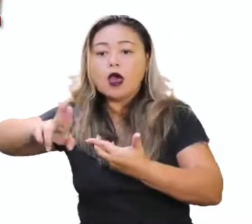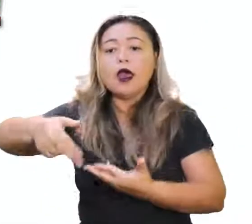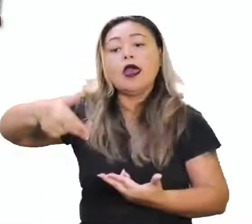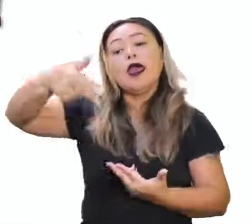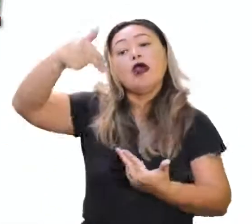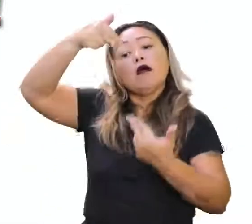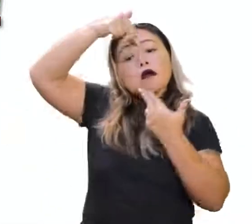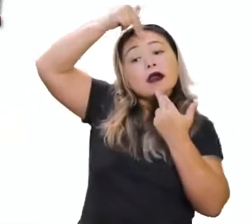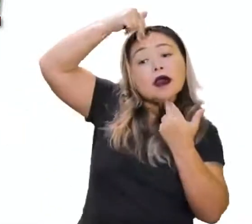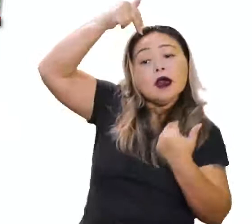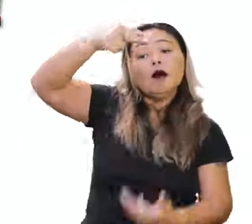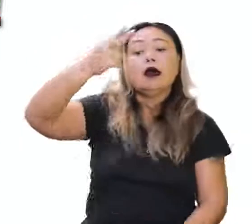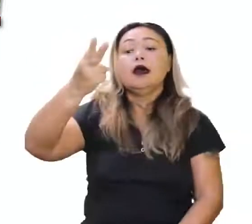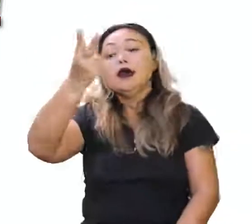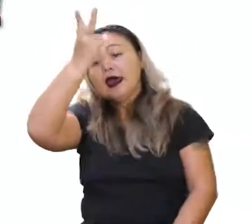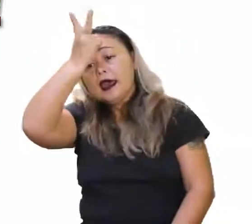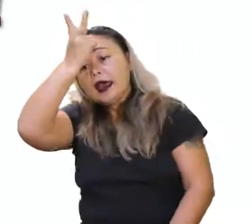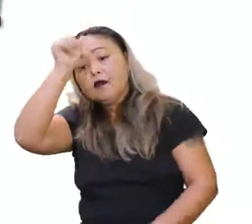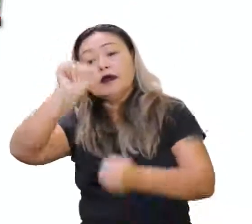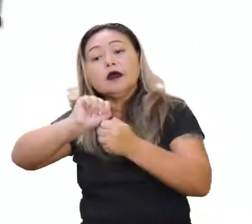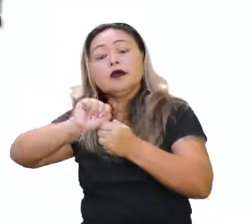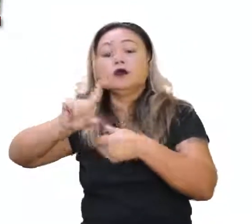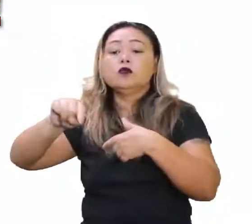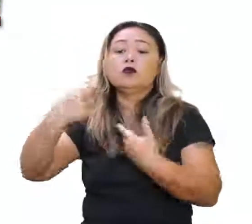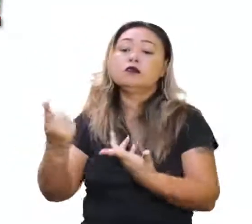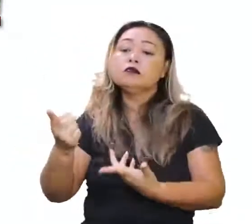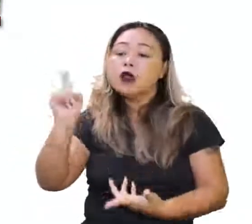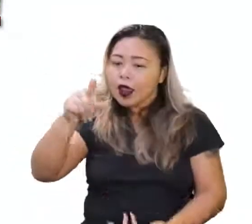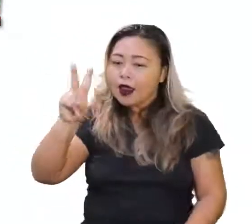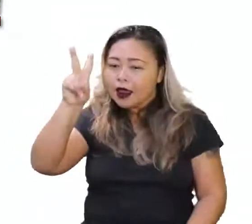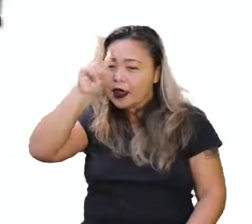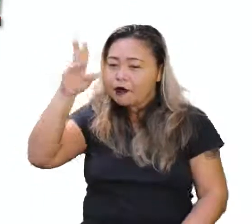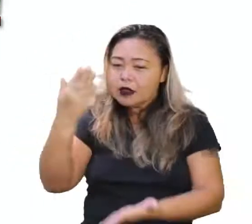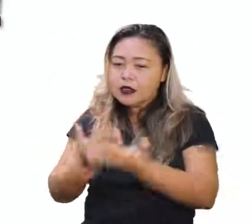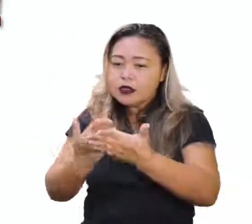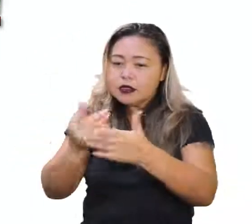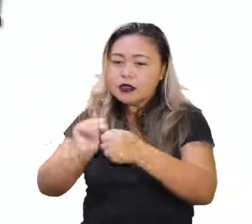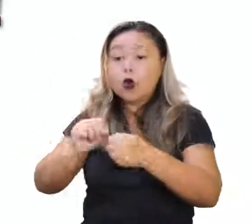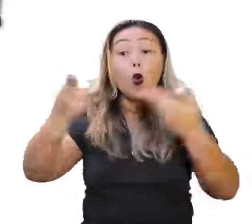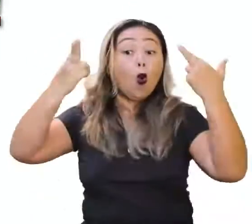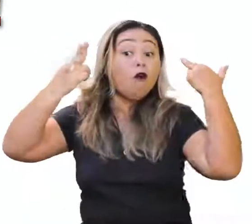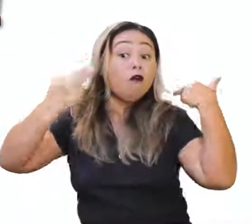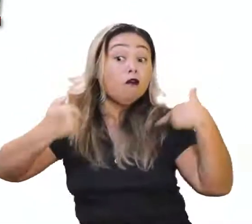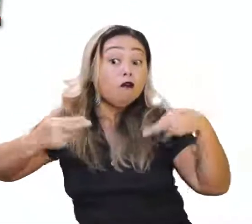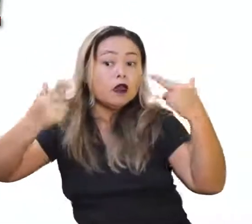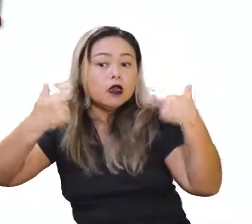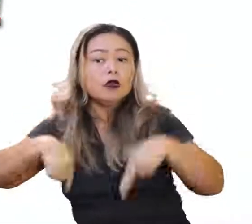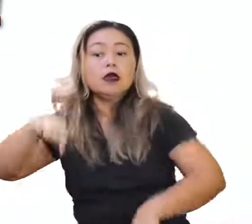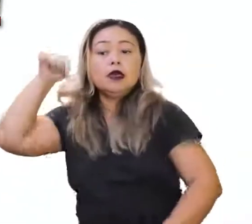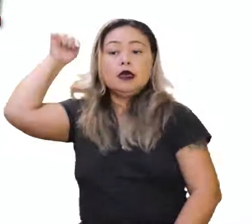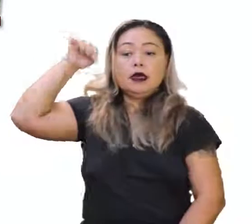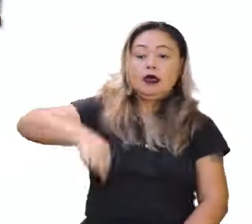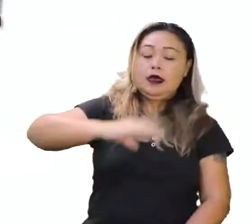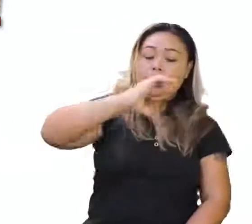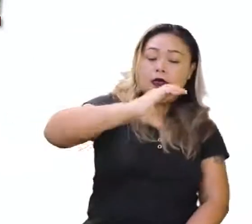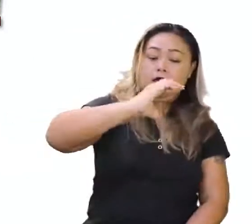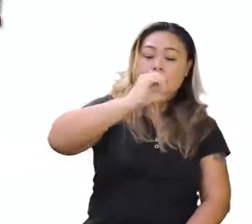caprinos. Lembra da última aula, que era a 18? Ovinos. E aqui nós chamamos